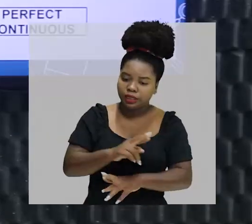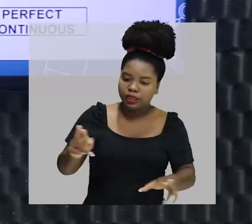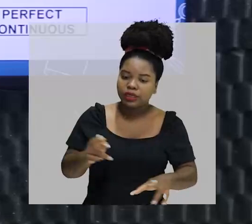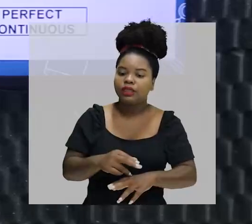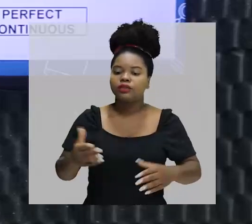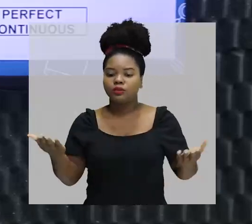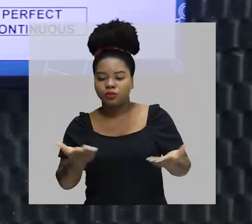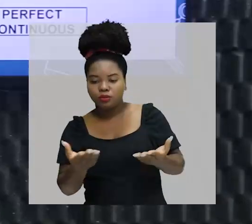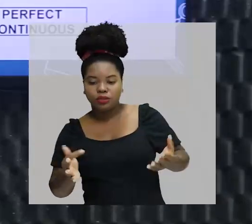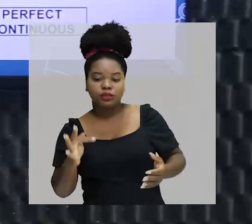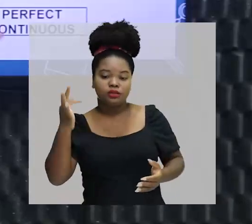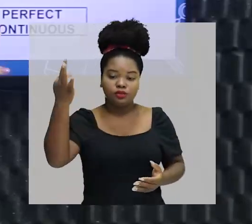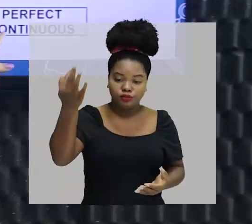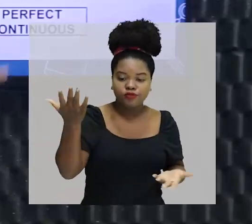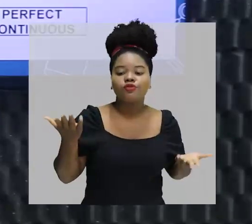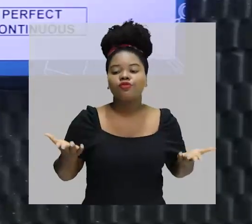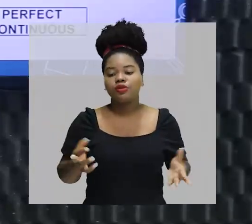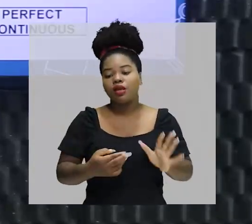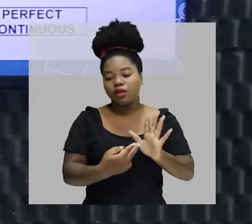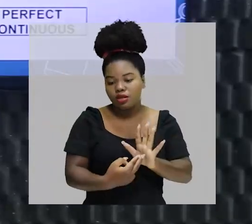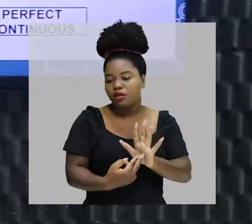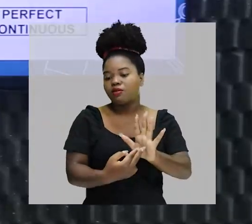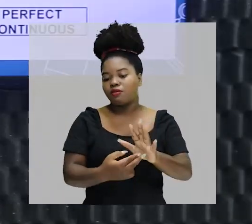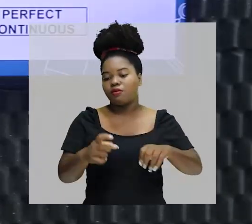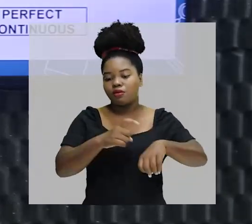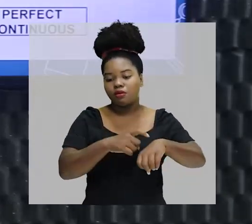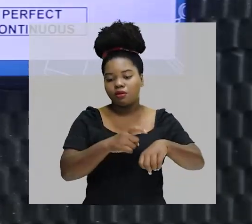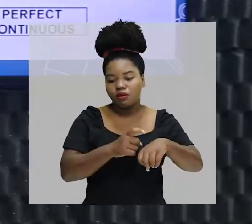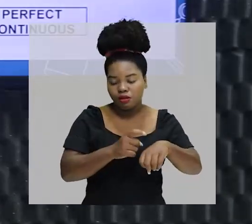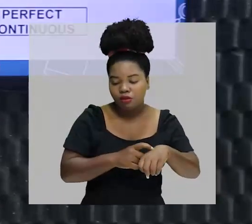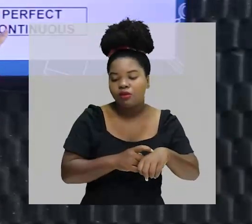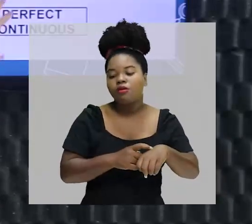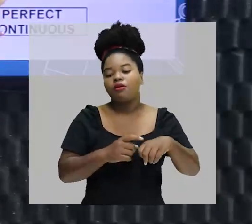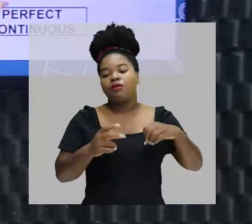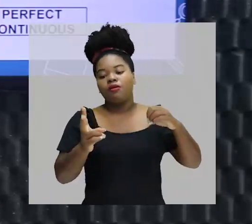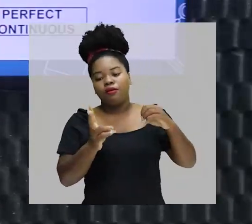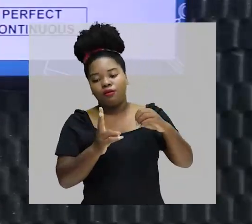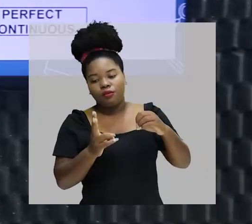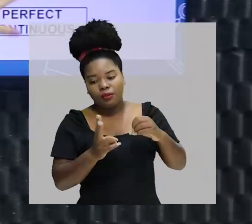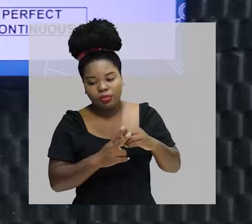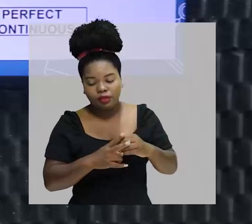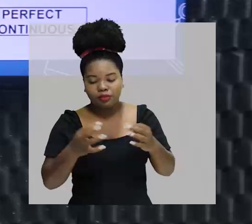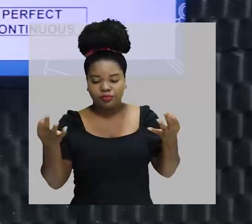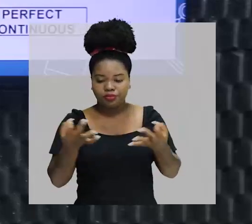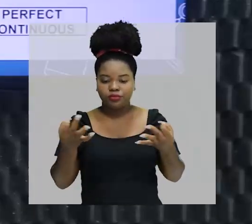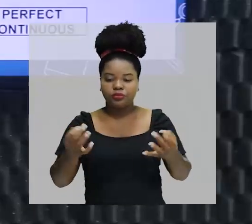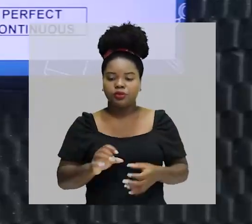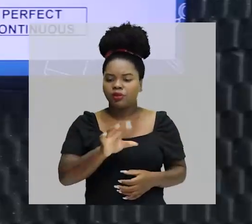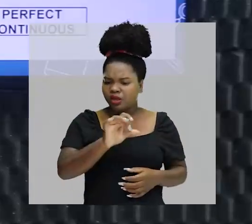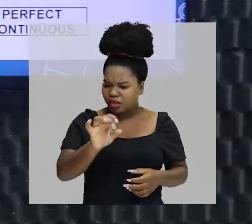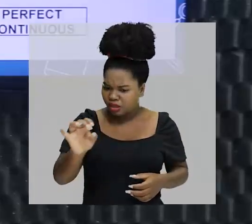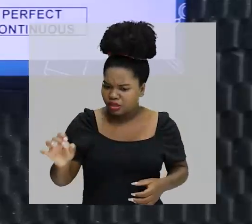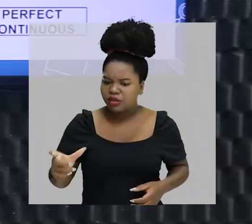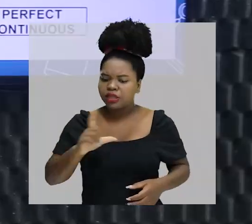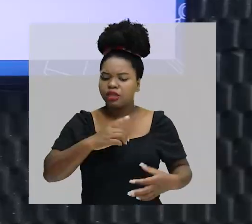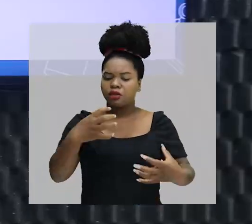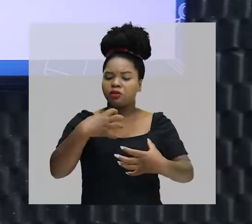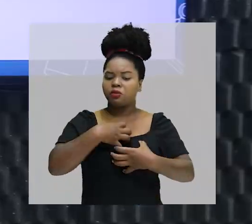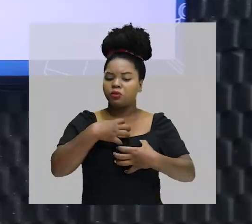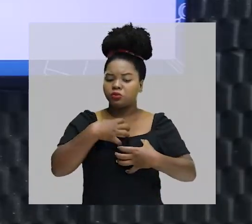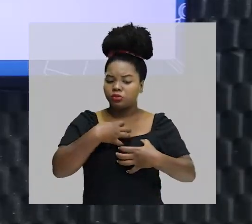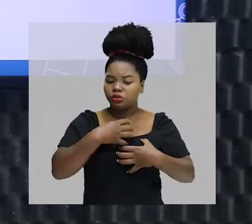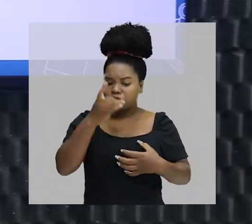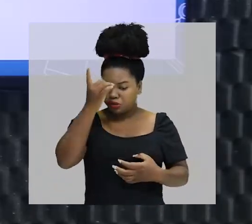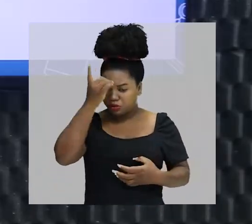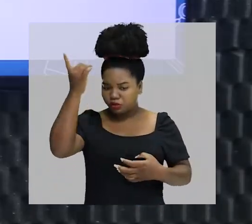tempos atuais. É isso que representa os tempos perfeitos. Tá bom? Então, cada uma dessas formas, ela dá um sentido, ela transmite